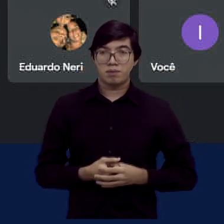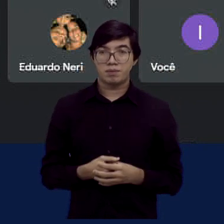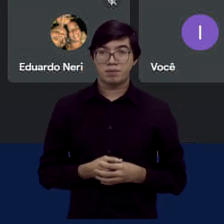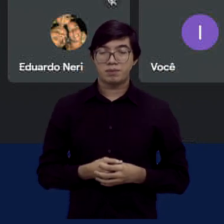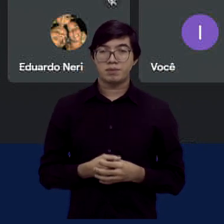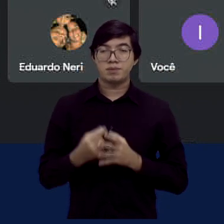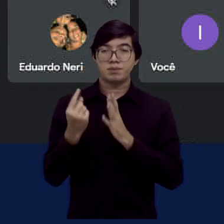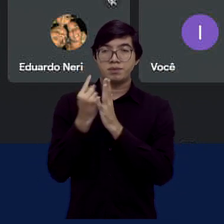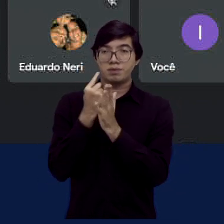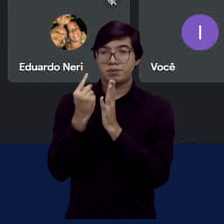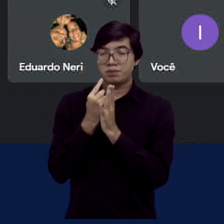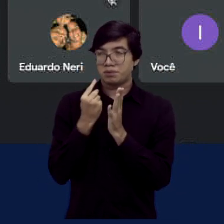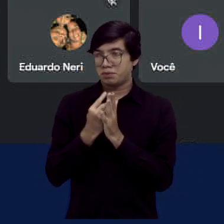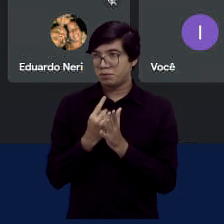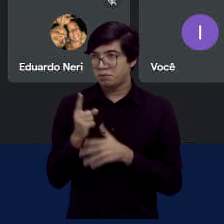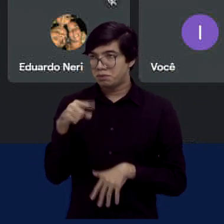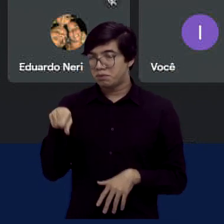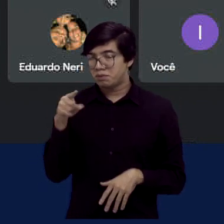Até agora, pessoal, alguma dúvida?